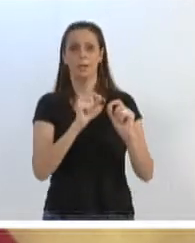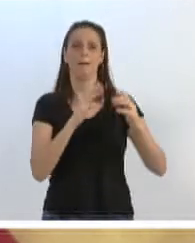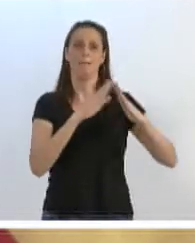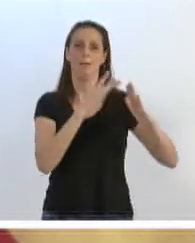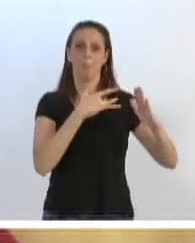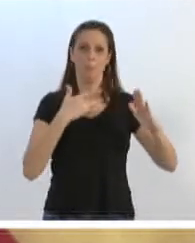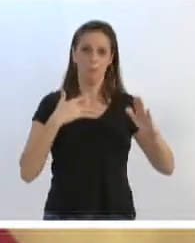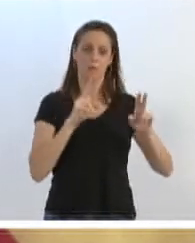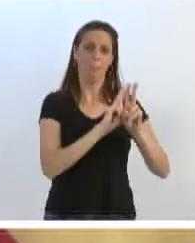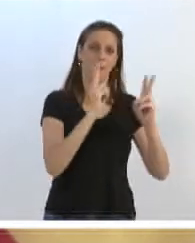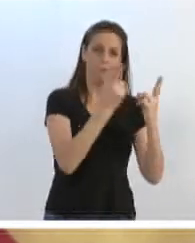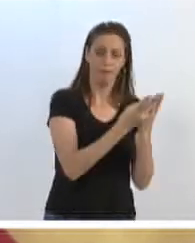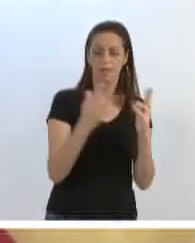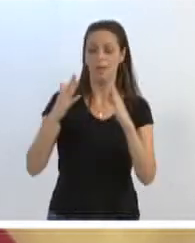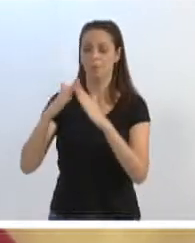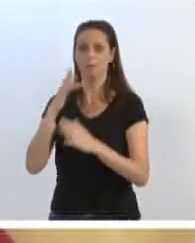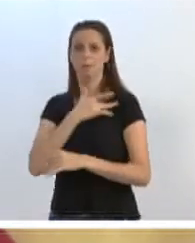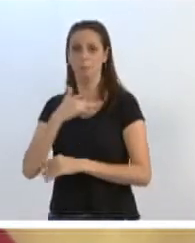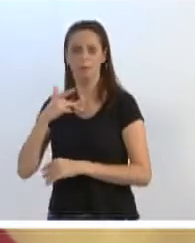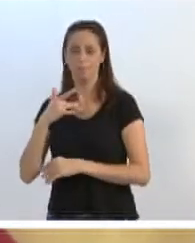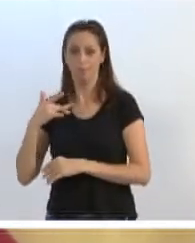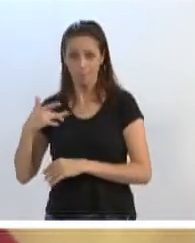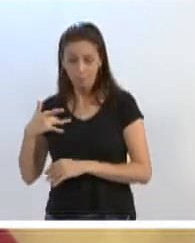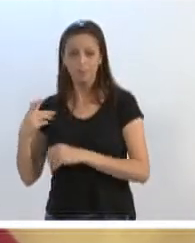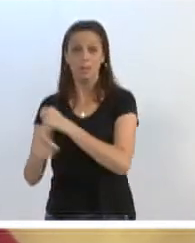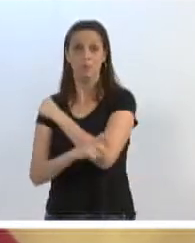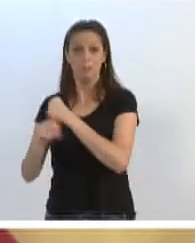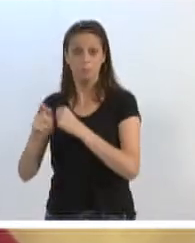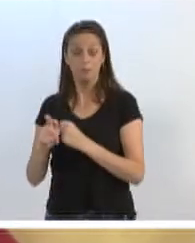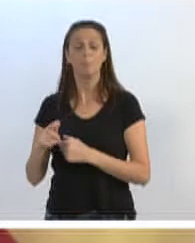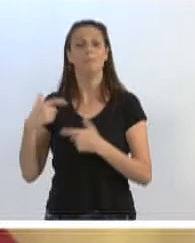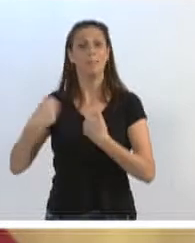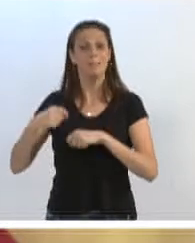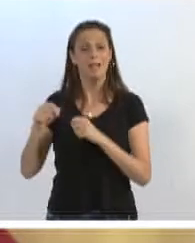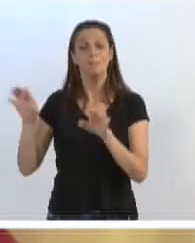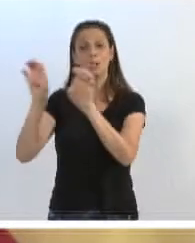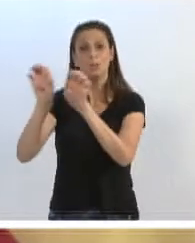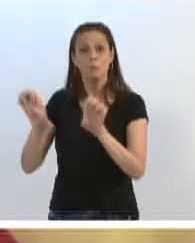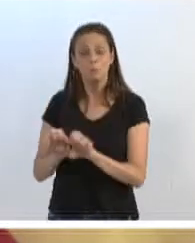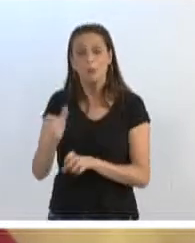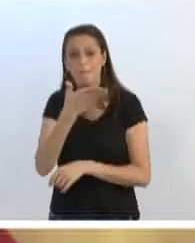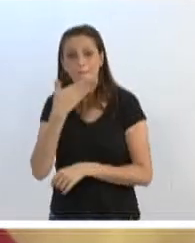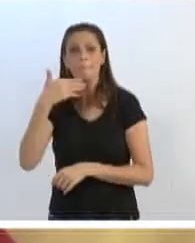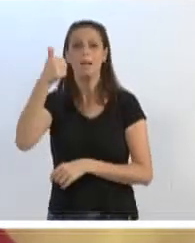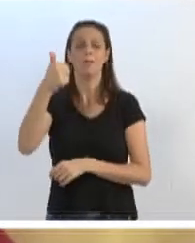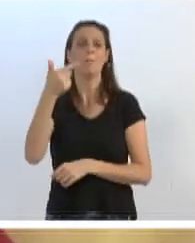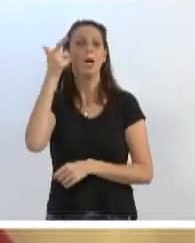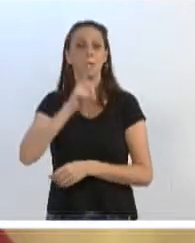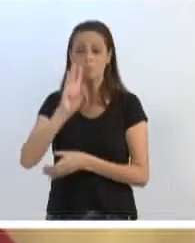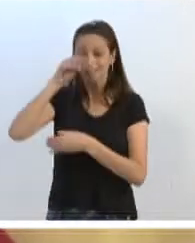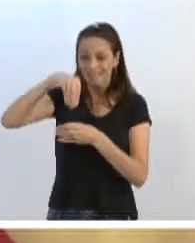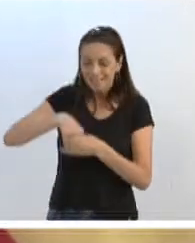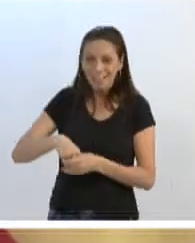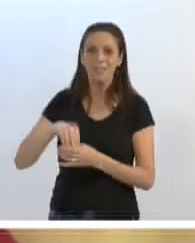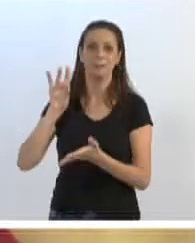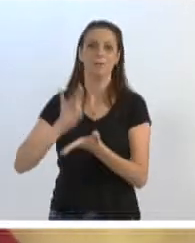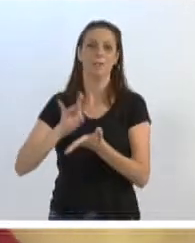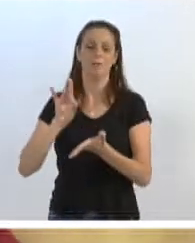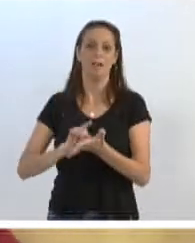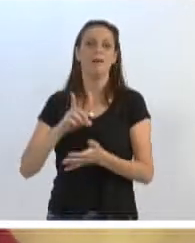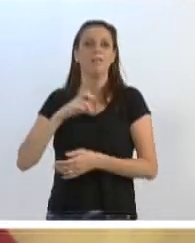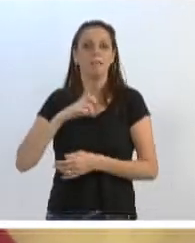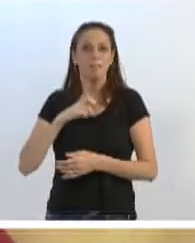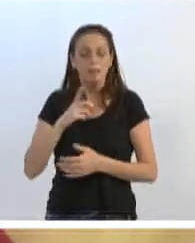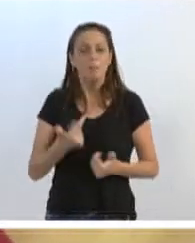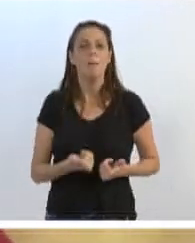ambulatório geraldo garcia recebeu uma estrutura melhor para poder dar o inclusive um apoio diagnóstico mínimo aos